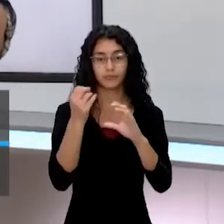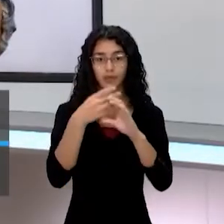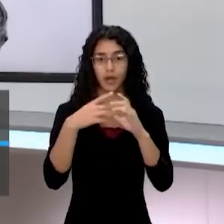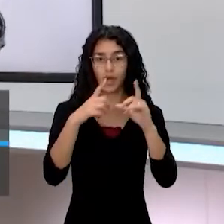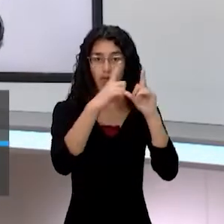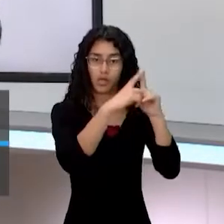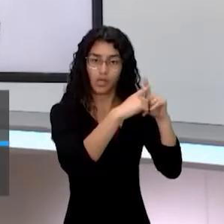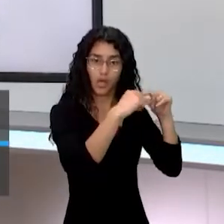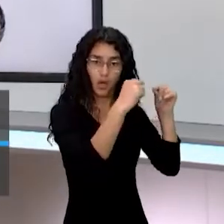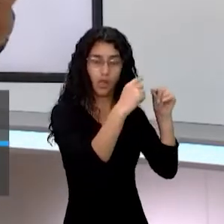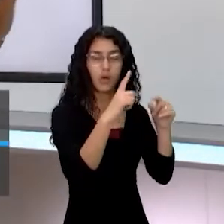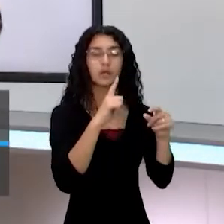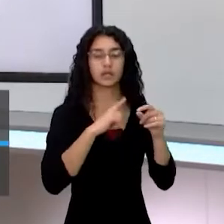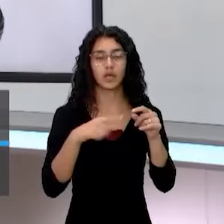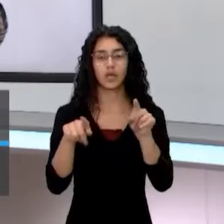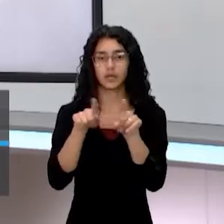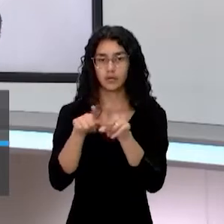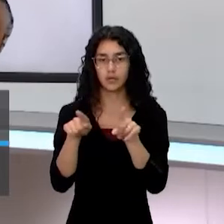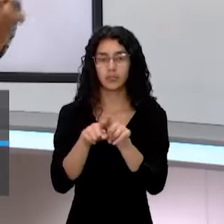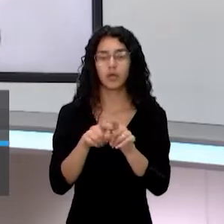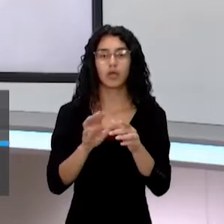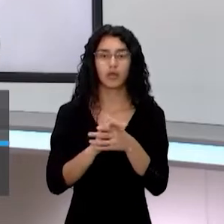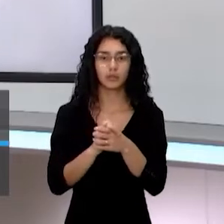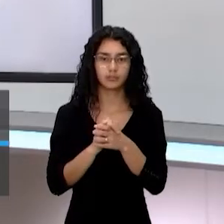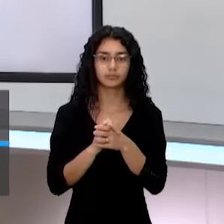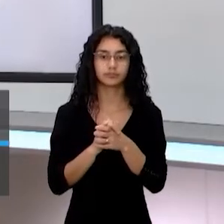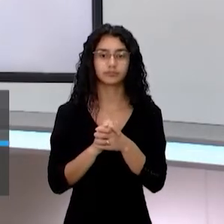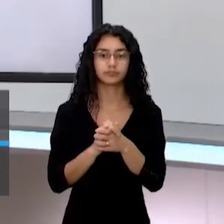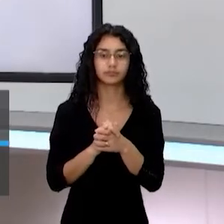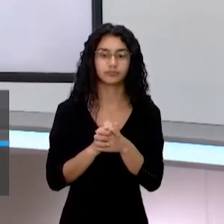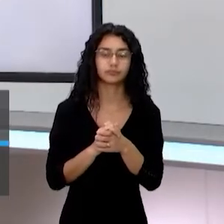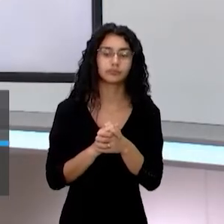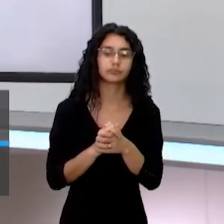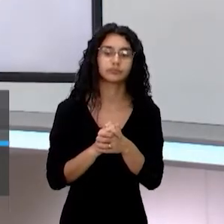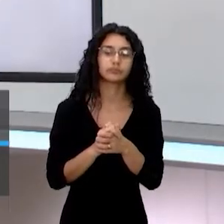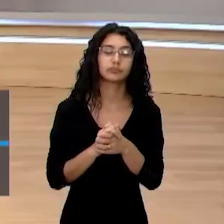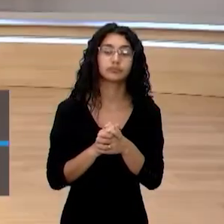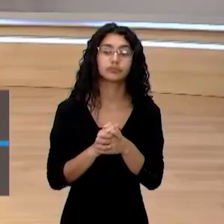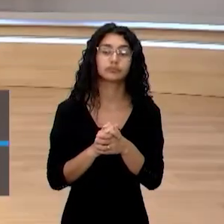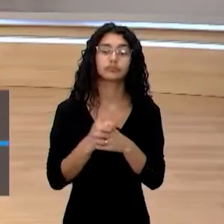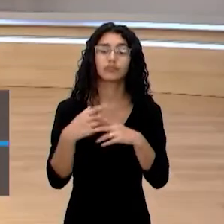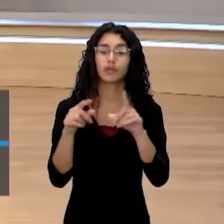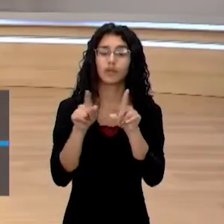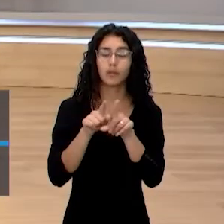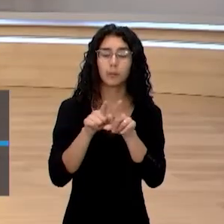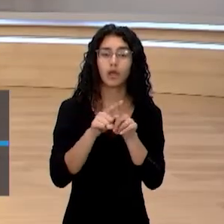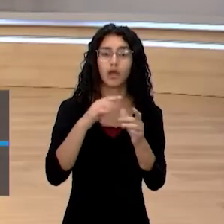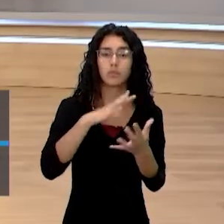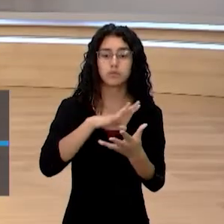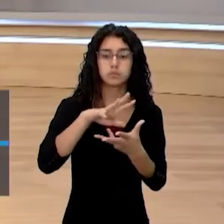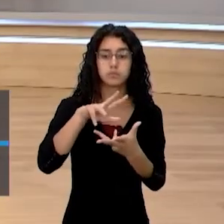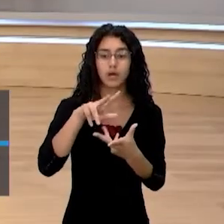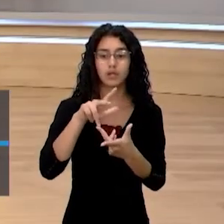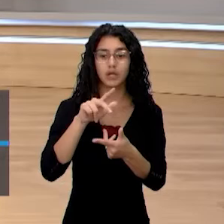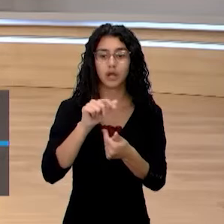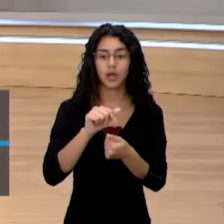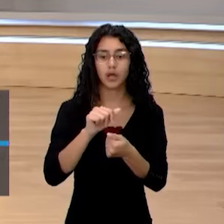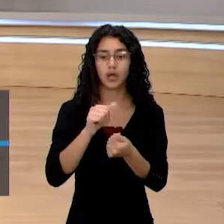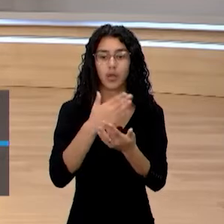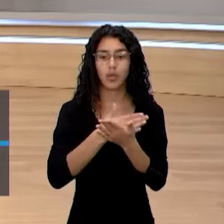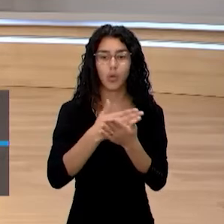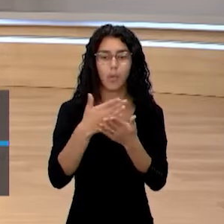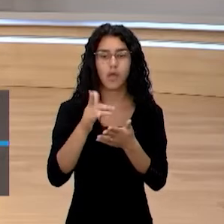Lua, tem a ver também com isso, né? Muito bombardeamento ali no caso, tá? E até mesmo, né, Giba, na Terra primitiva também a gente